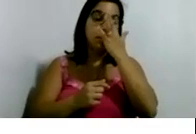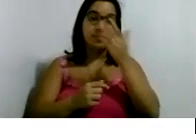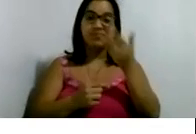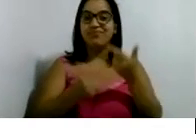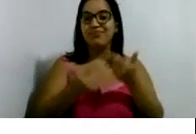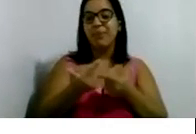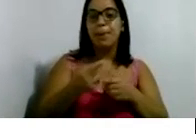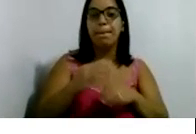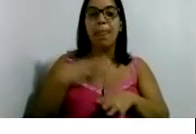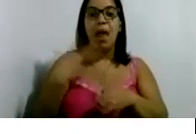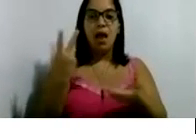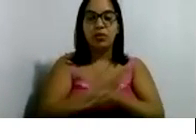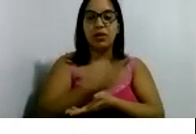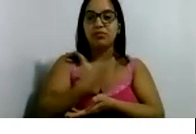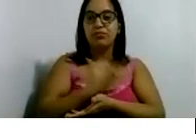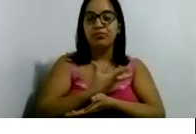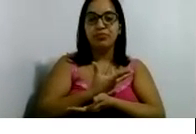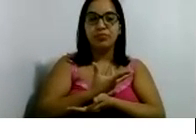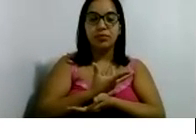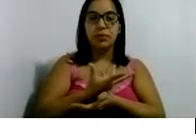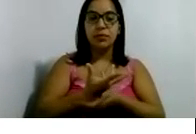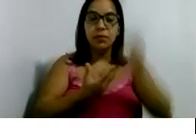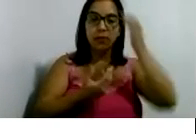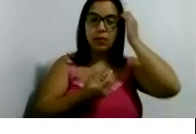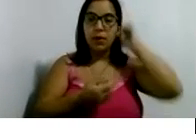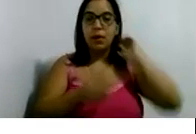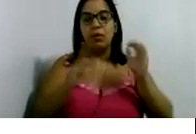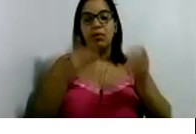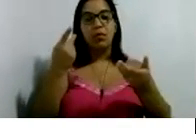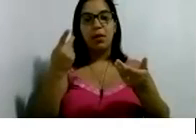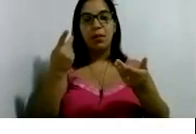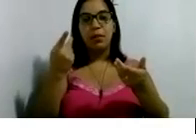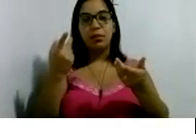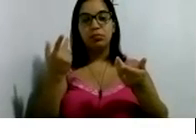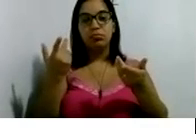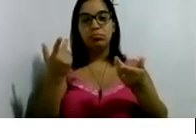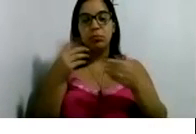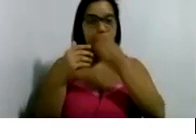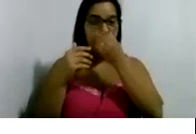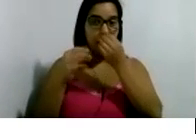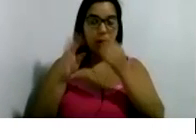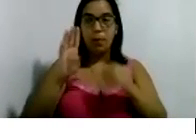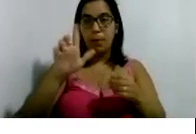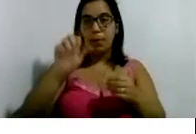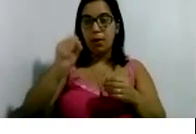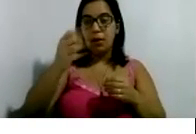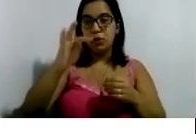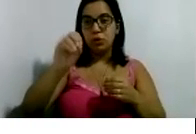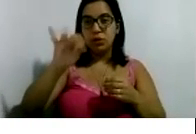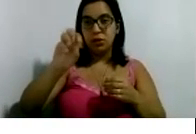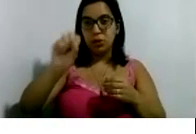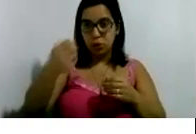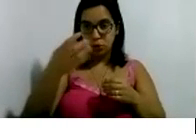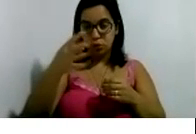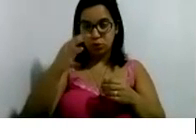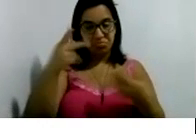pode não ter a implantação do blastocisto lá